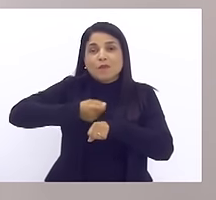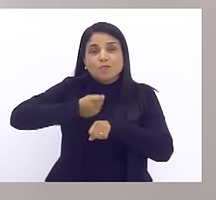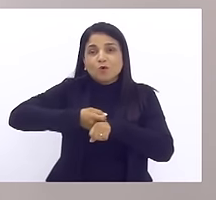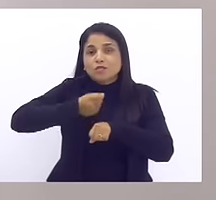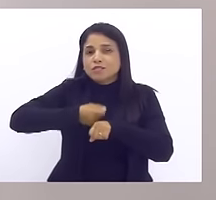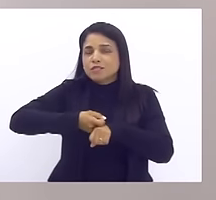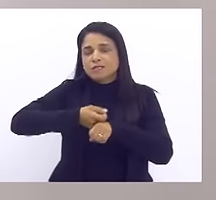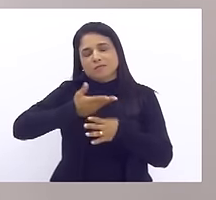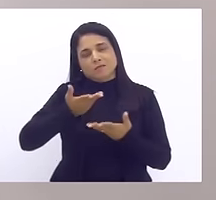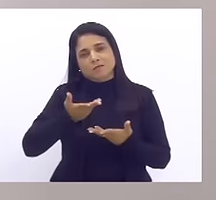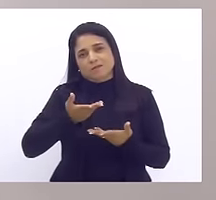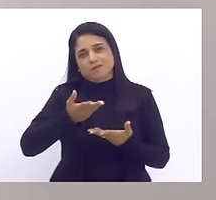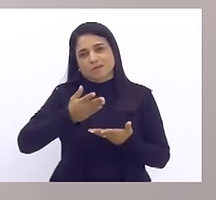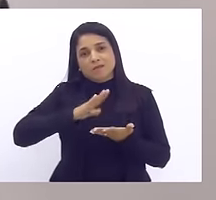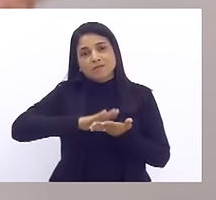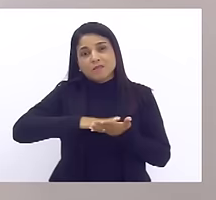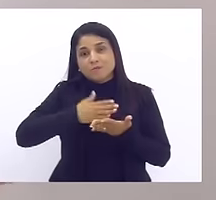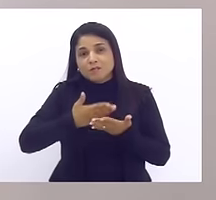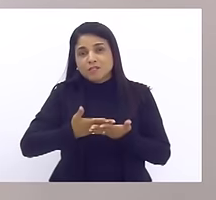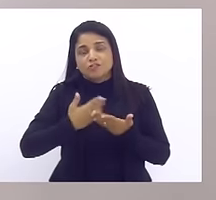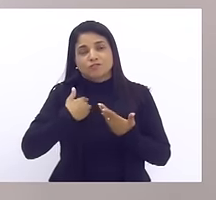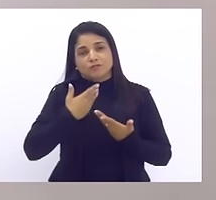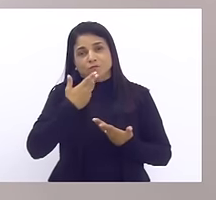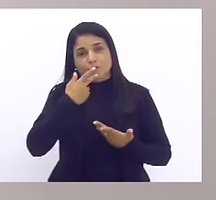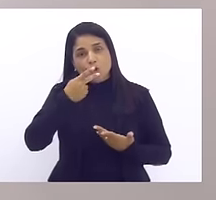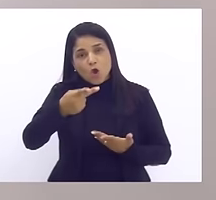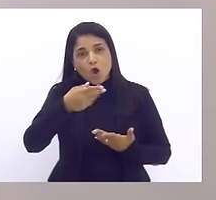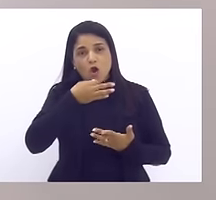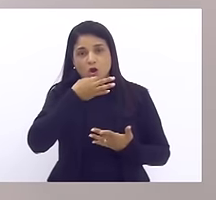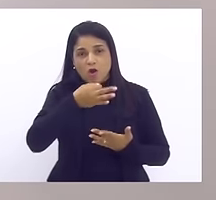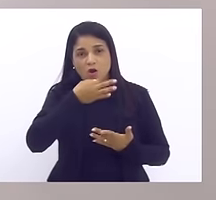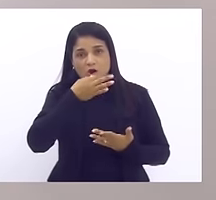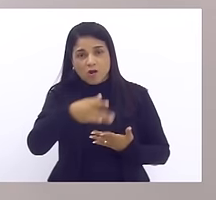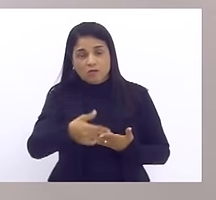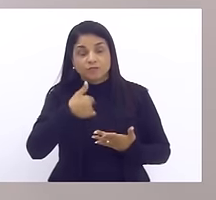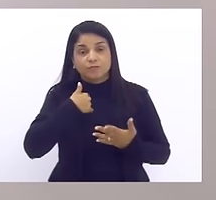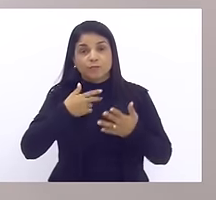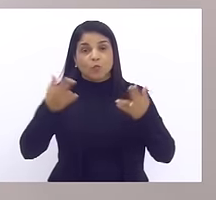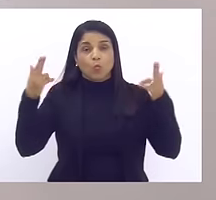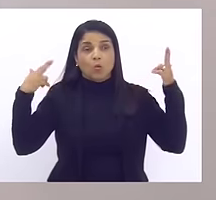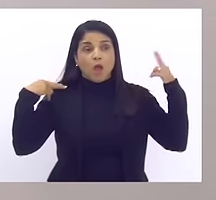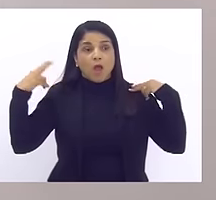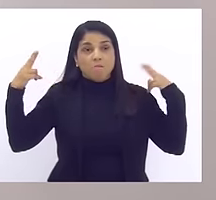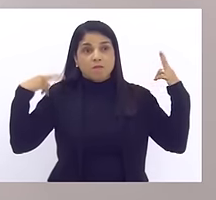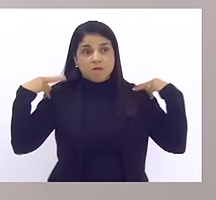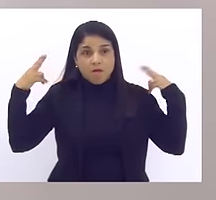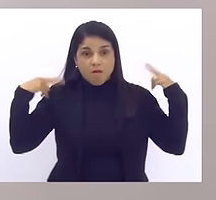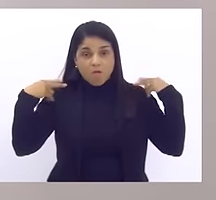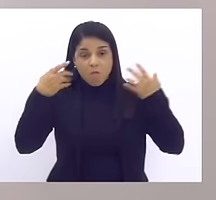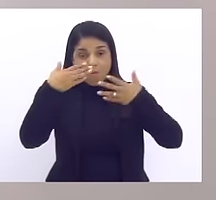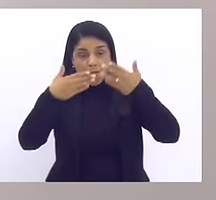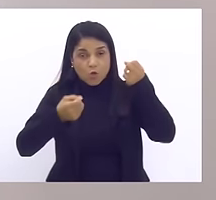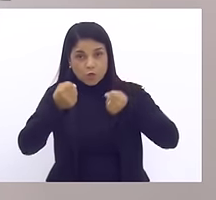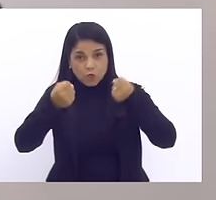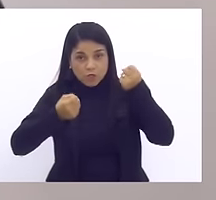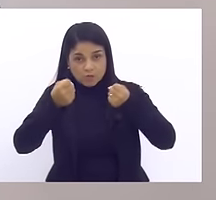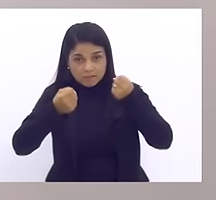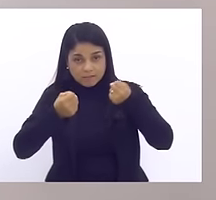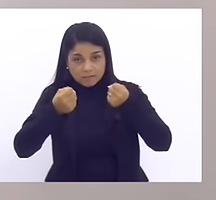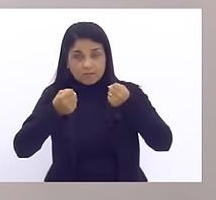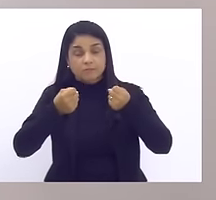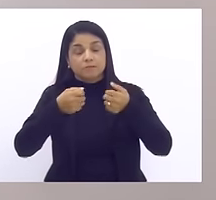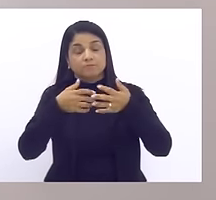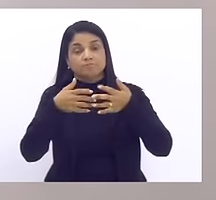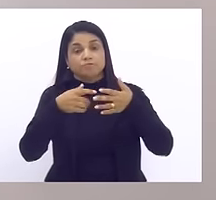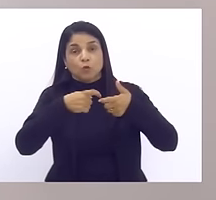foco você permitativo estou lhe afirmando Quem coloca o lacre é o motorista do caminhão a senhora está está contestando